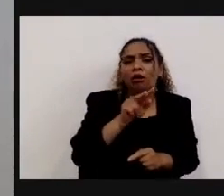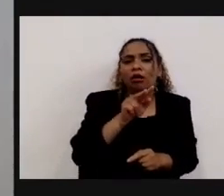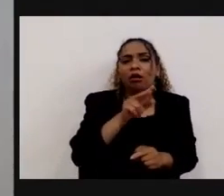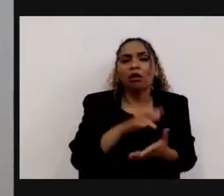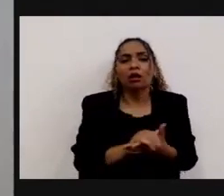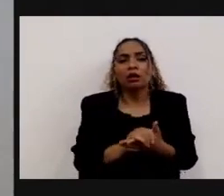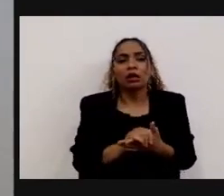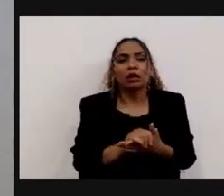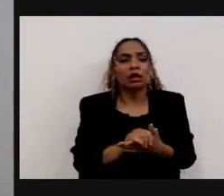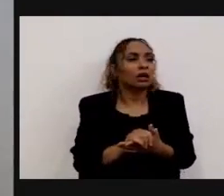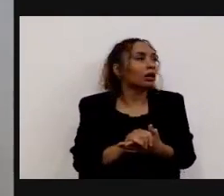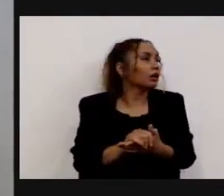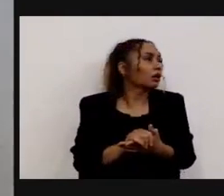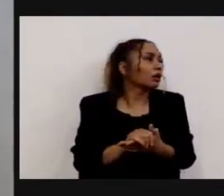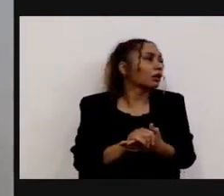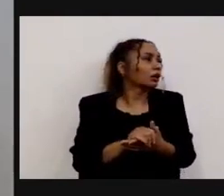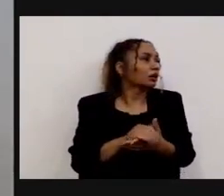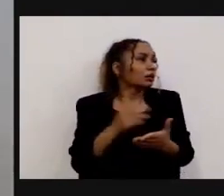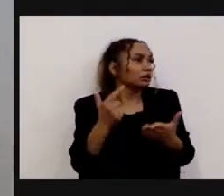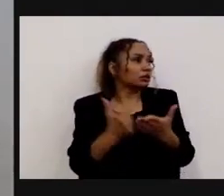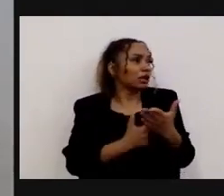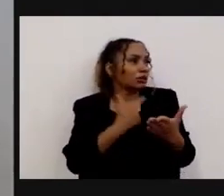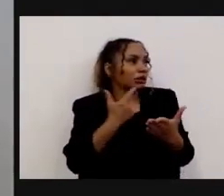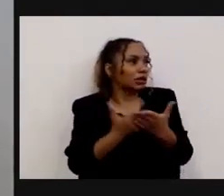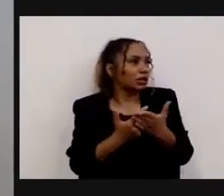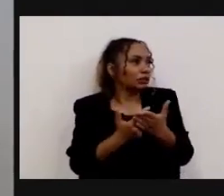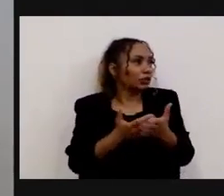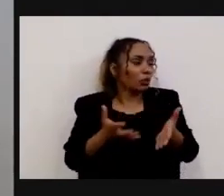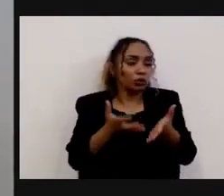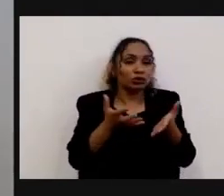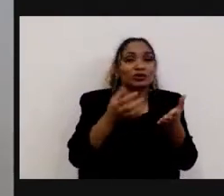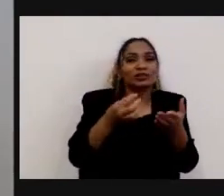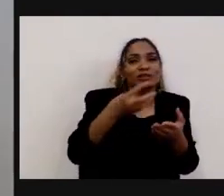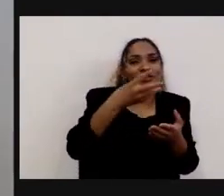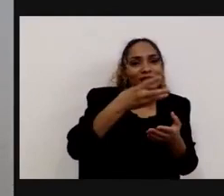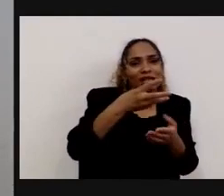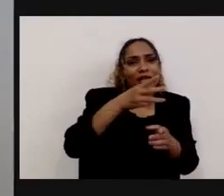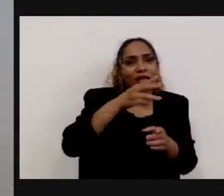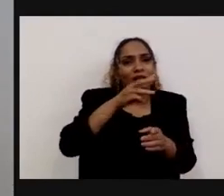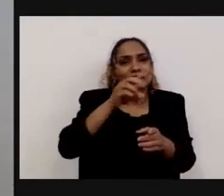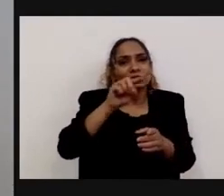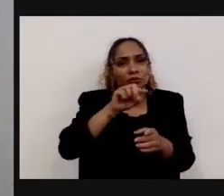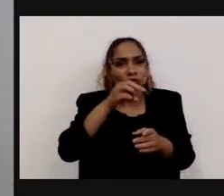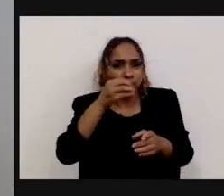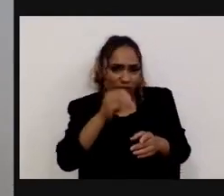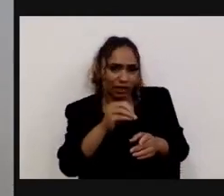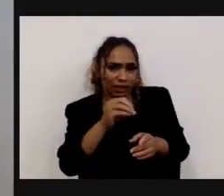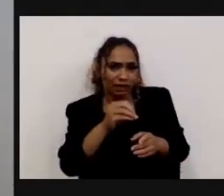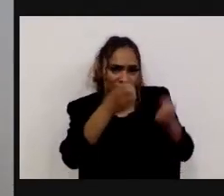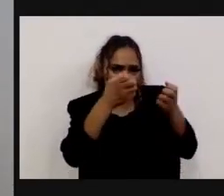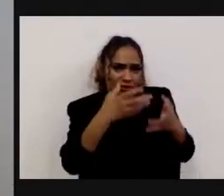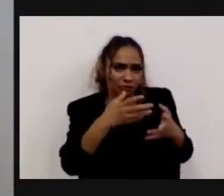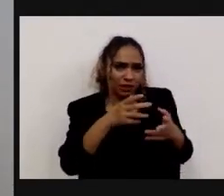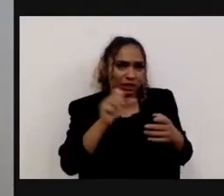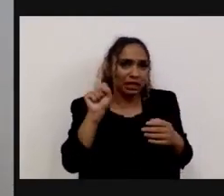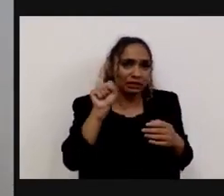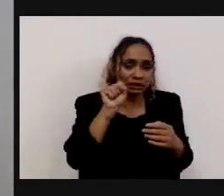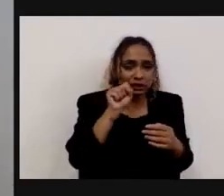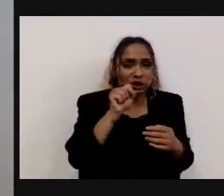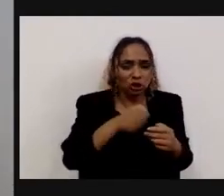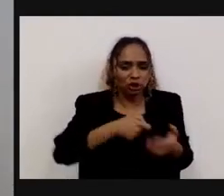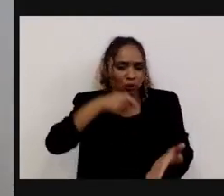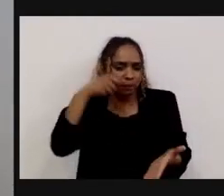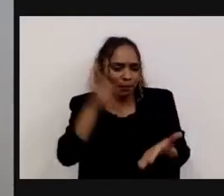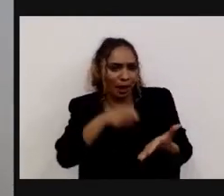do Daniel Pink que tem o livro Motivação 3.0 ele fala da cenoura do chicote né mas que isso não tá relacionado